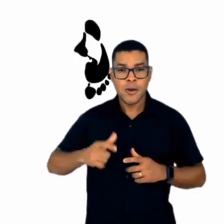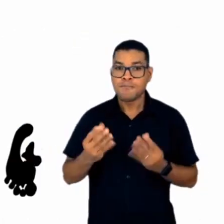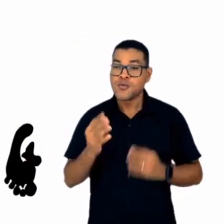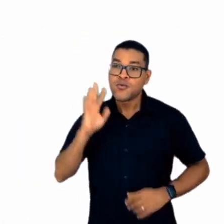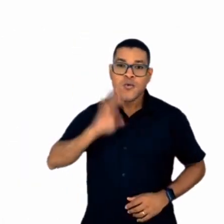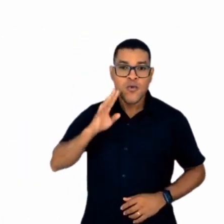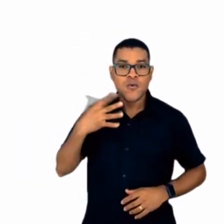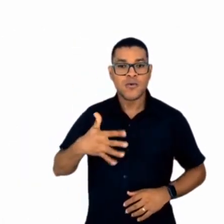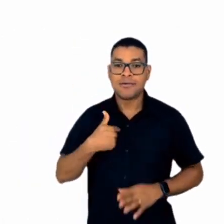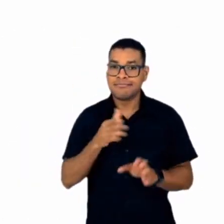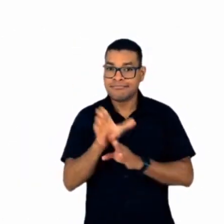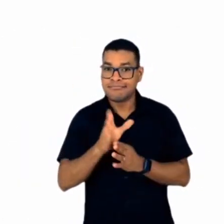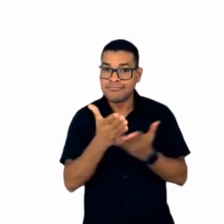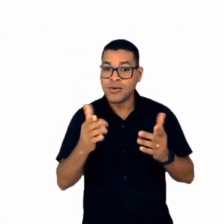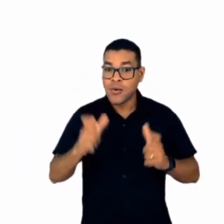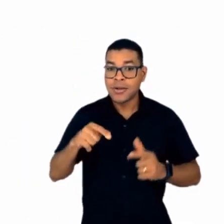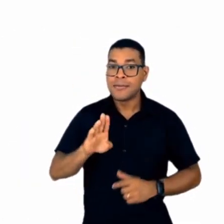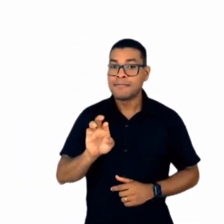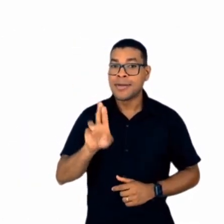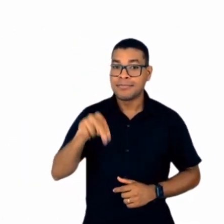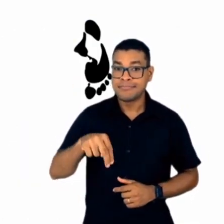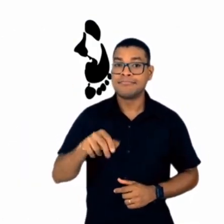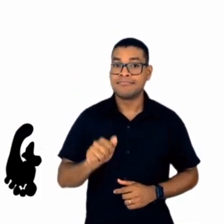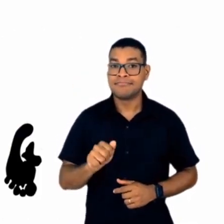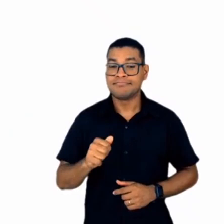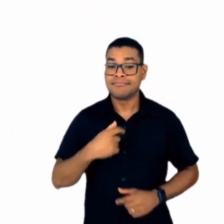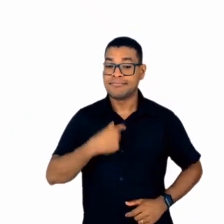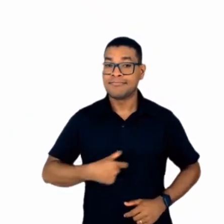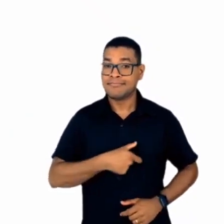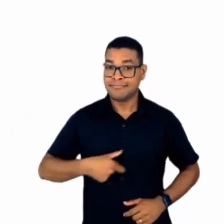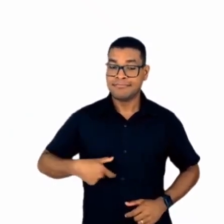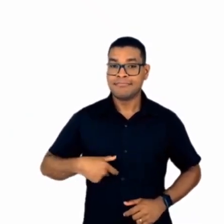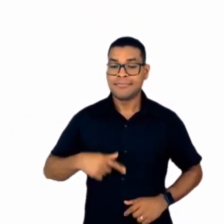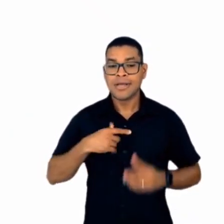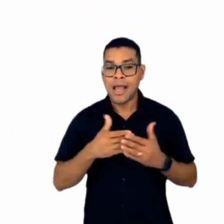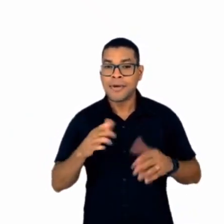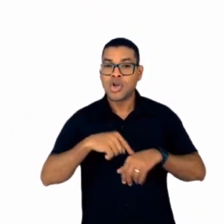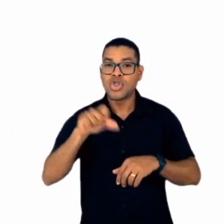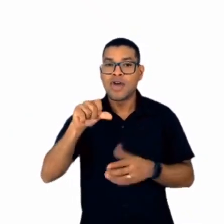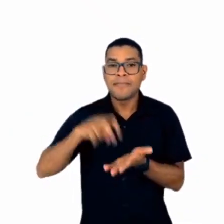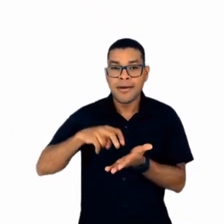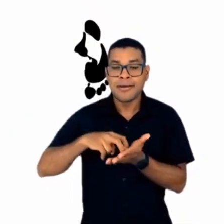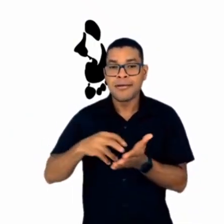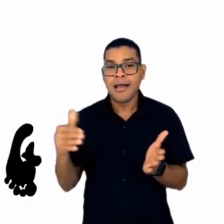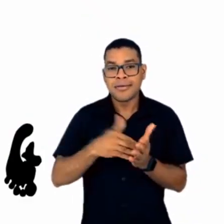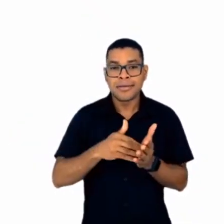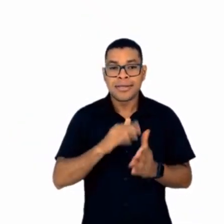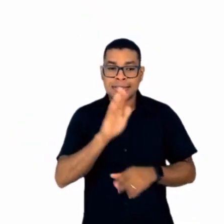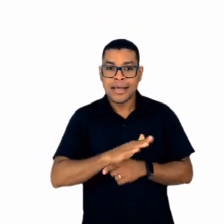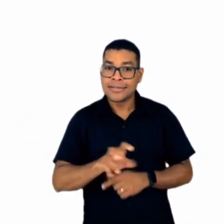esse é um local muito bacana que eu recomendo aqui em Bern, tá? Na Suíça. E fica aberto das 9 da manhã